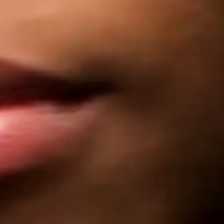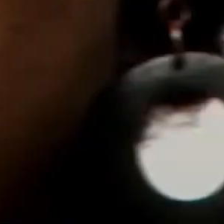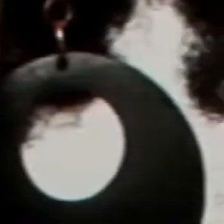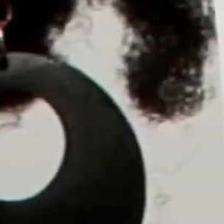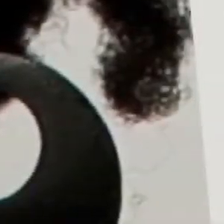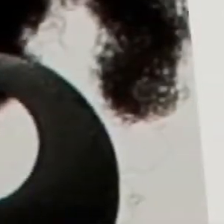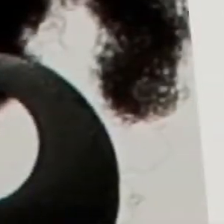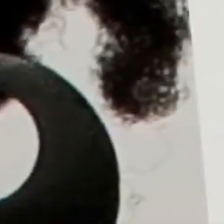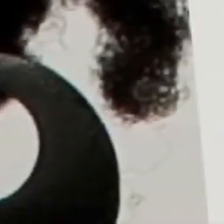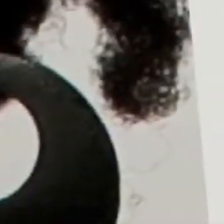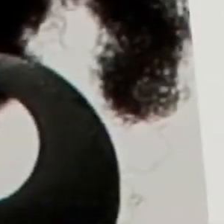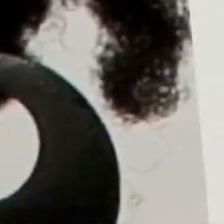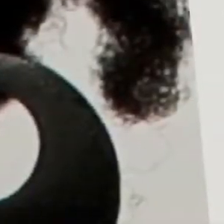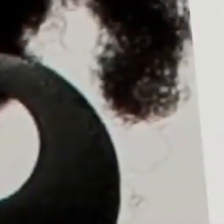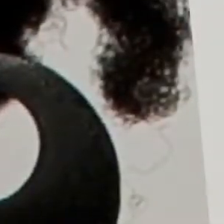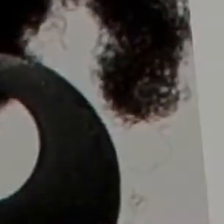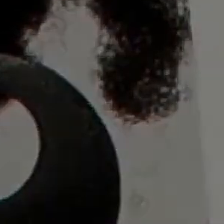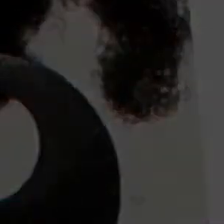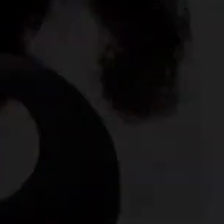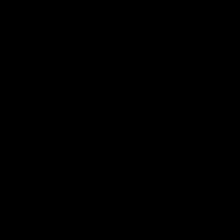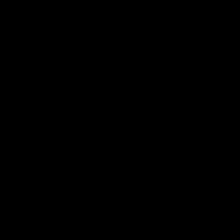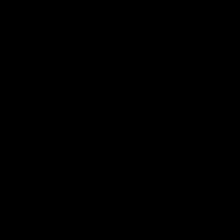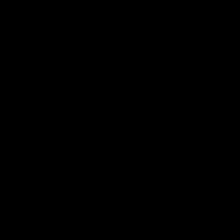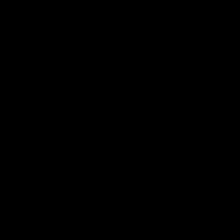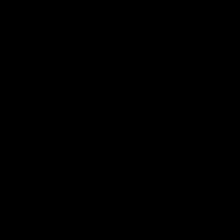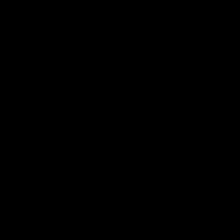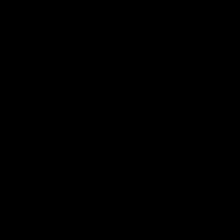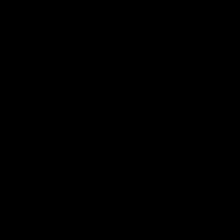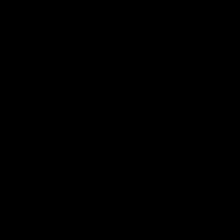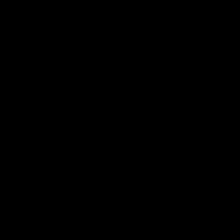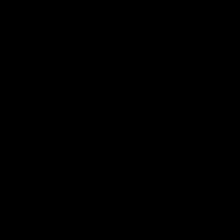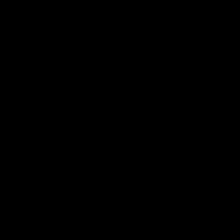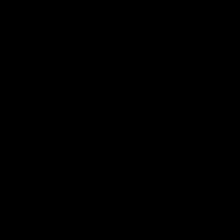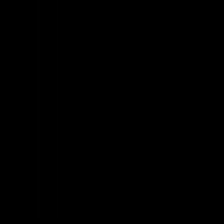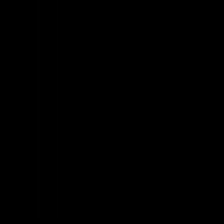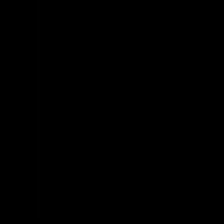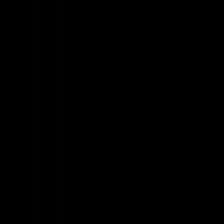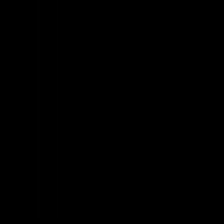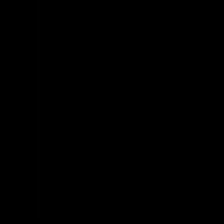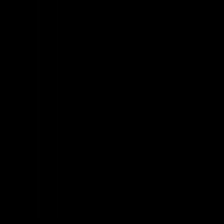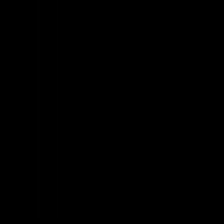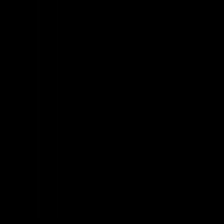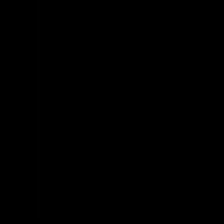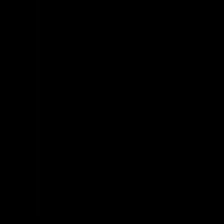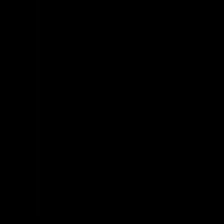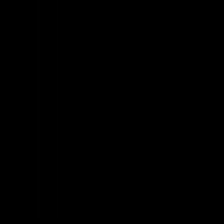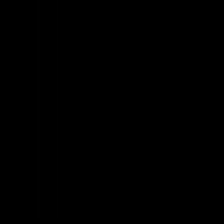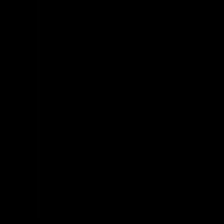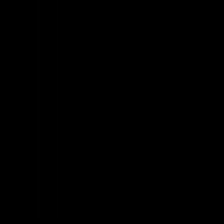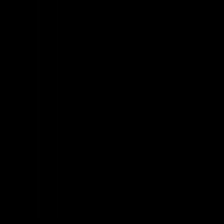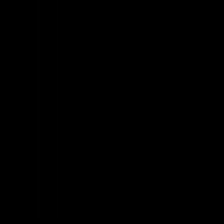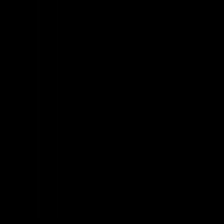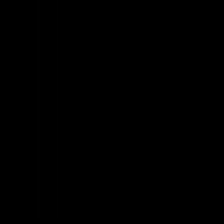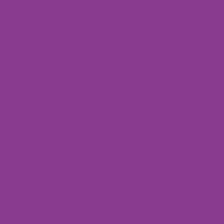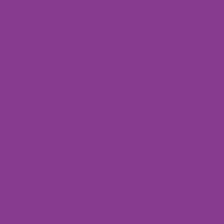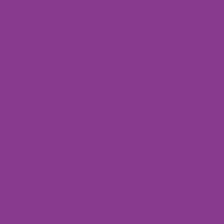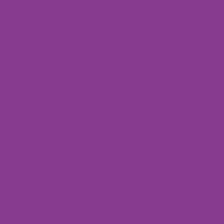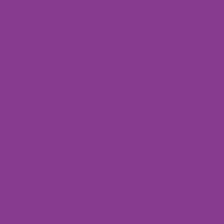passou da hora de mudar sua atitude. O machismo é cultural, a mudança também.